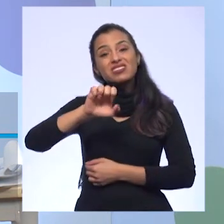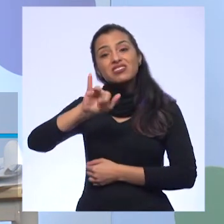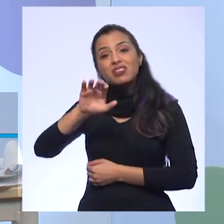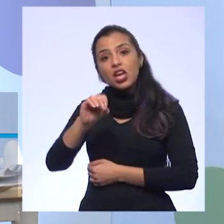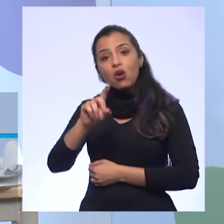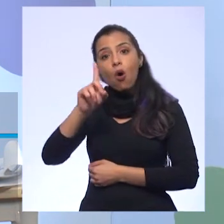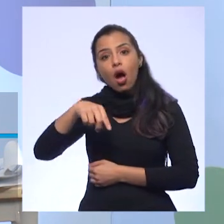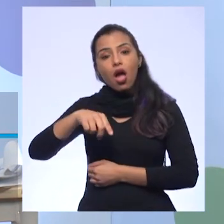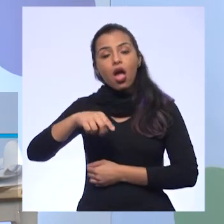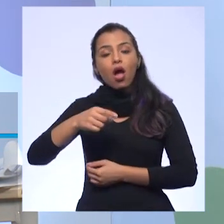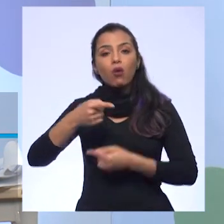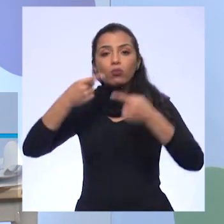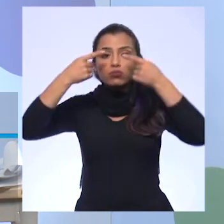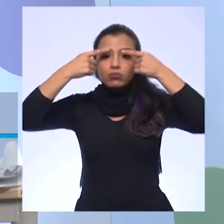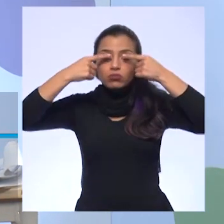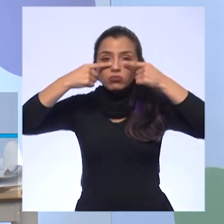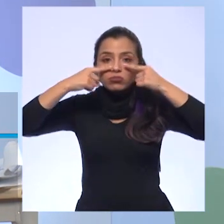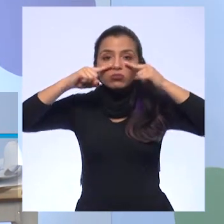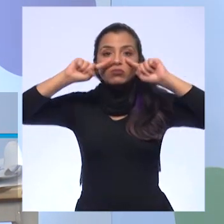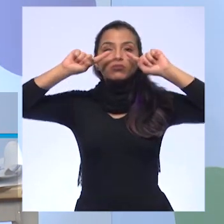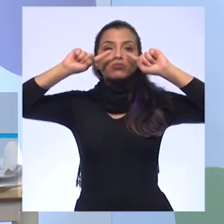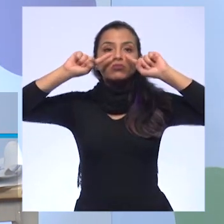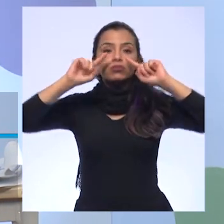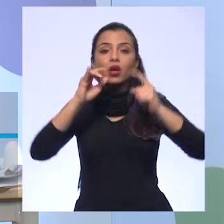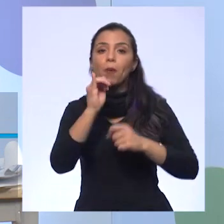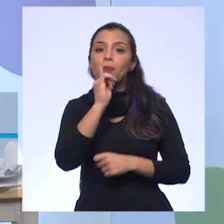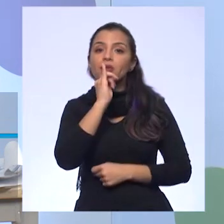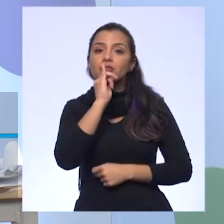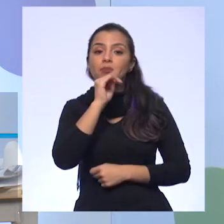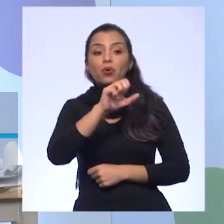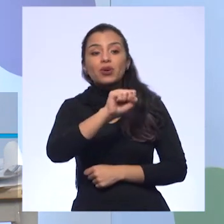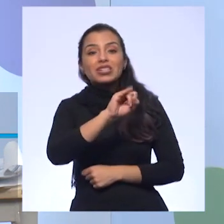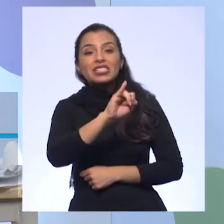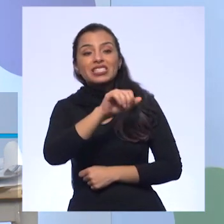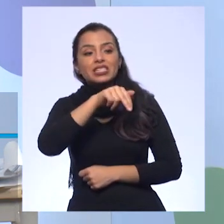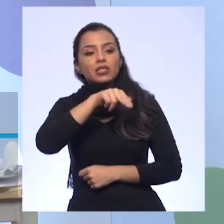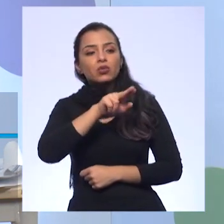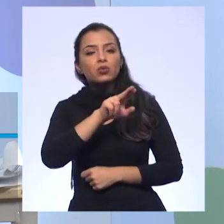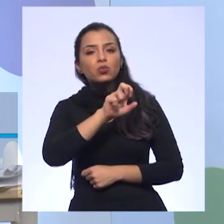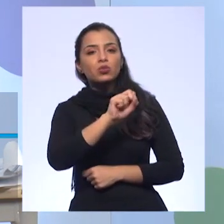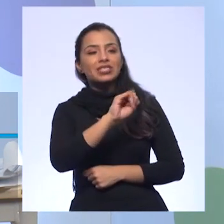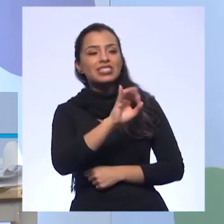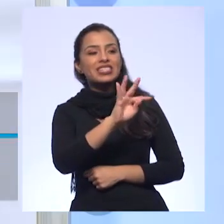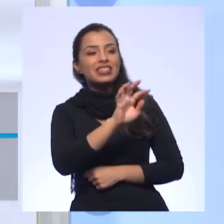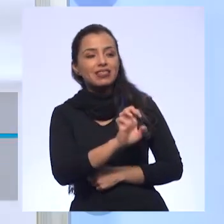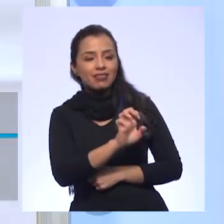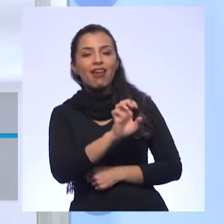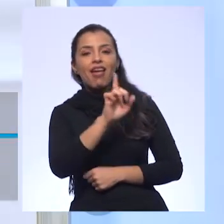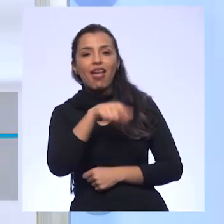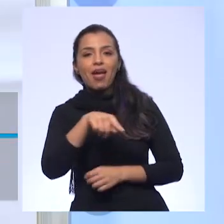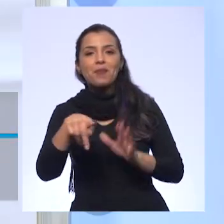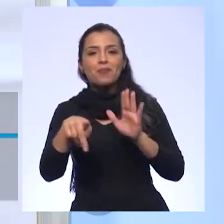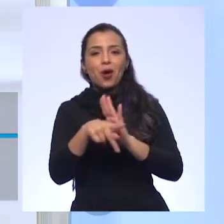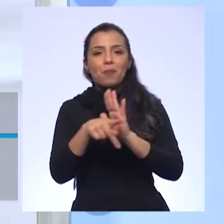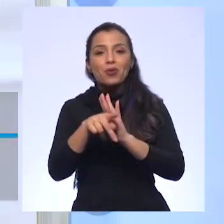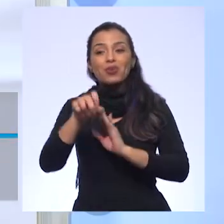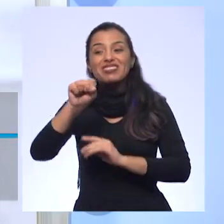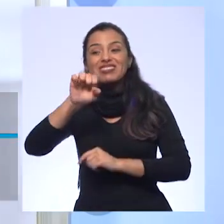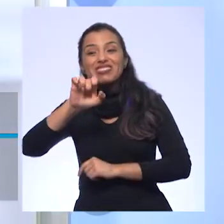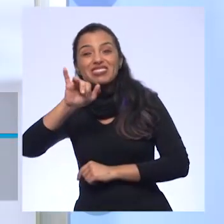face. Daí que vem o termo sinusite, a inflamação do seio. Tá bom? E